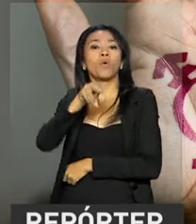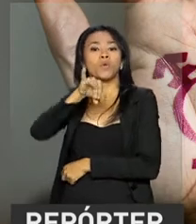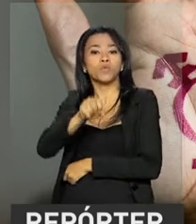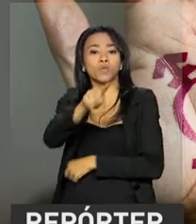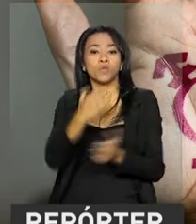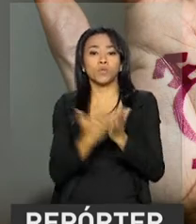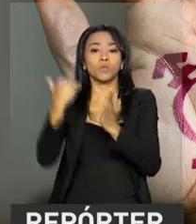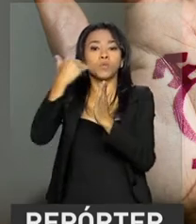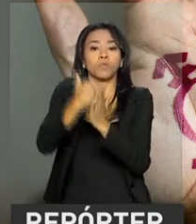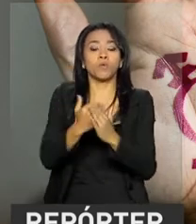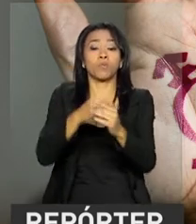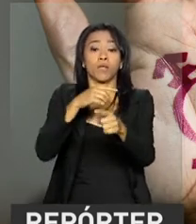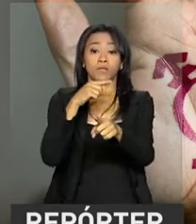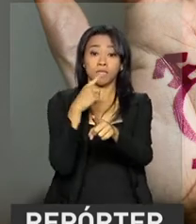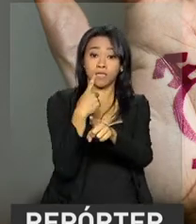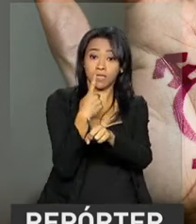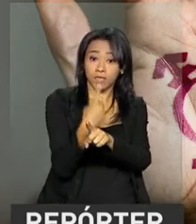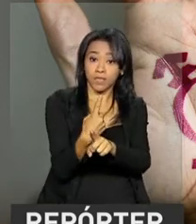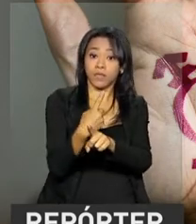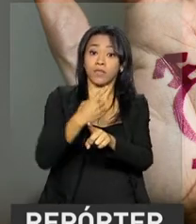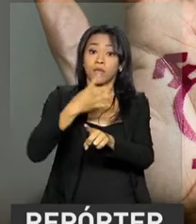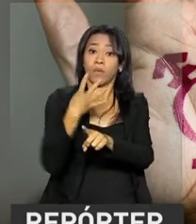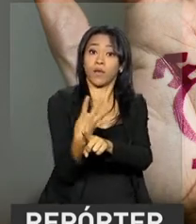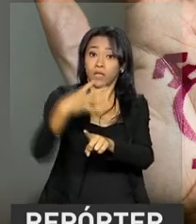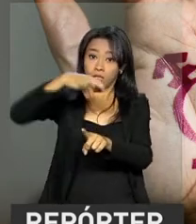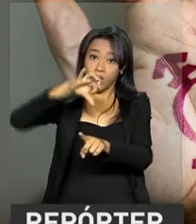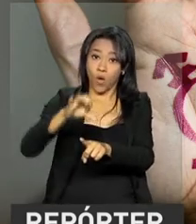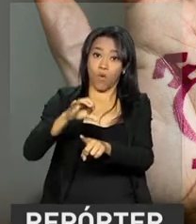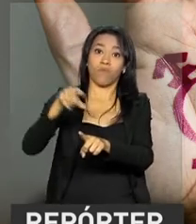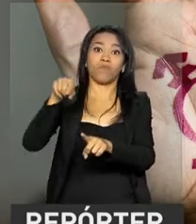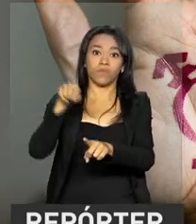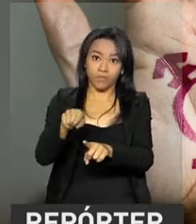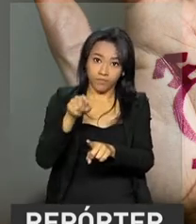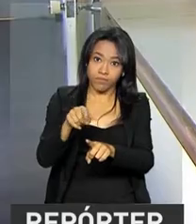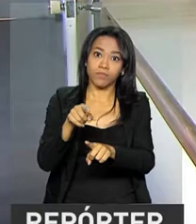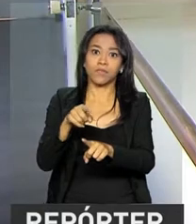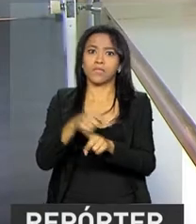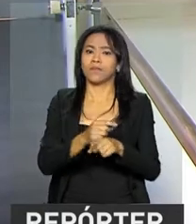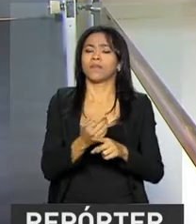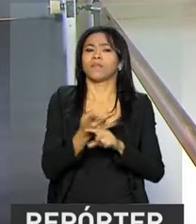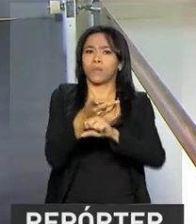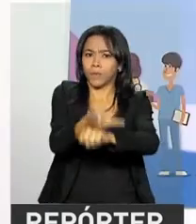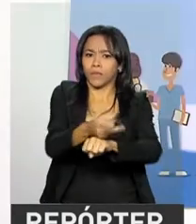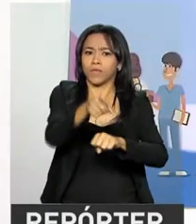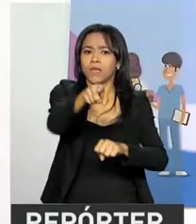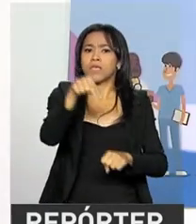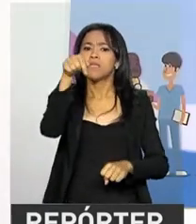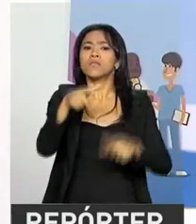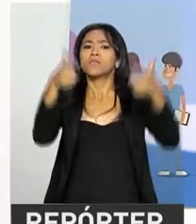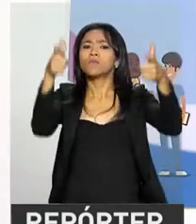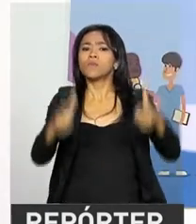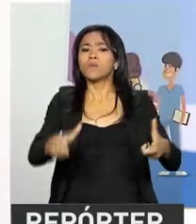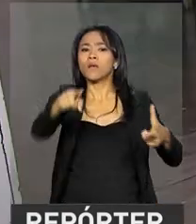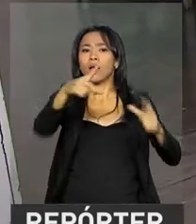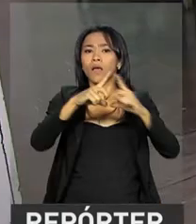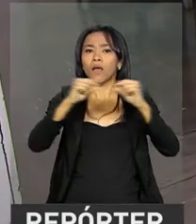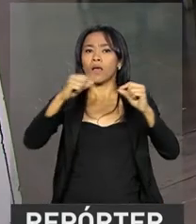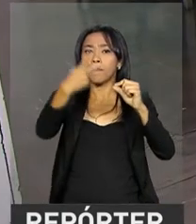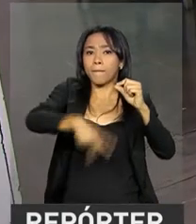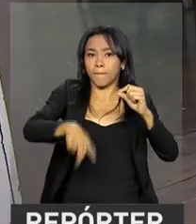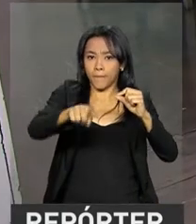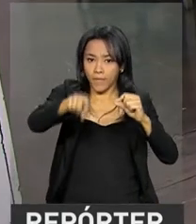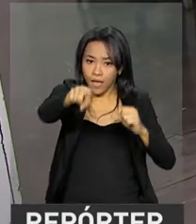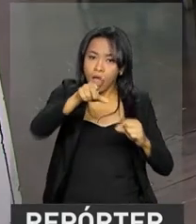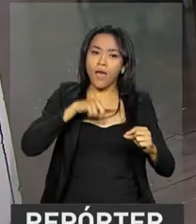149 procedimentos um aumento de 137% esse ambulatório transe inaugurado em brasília se